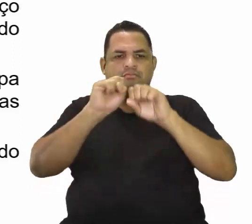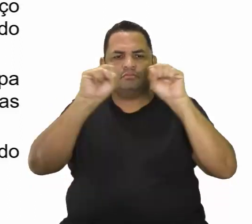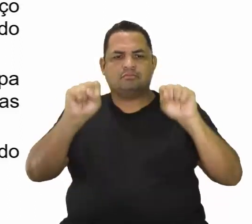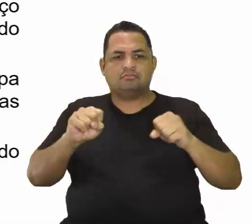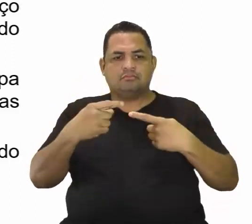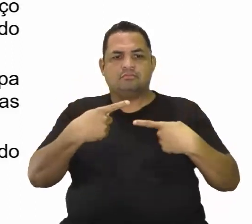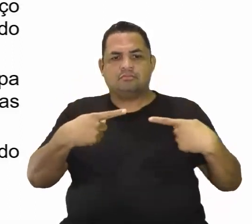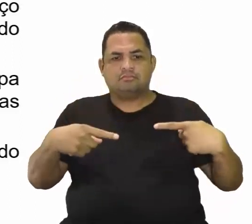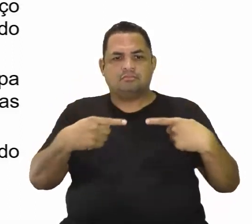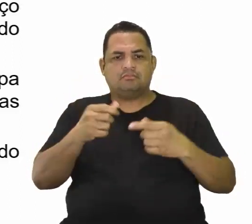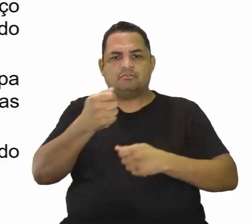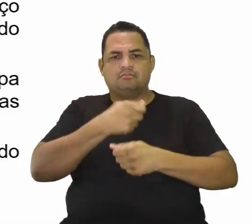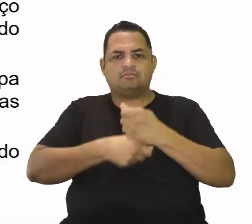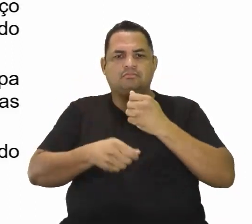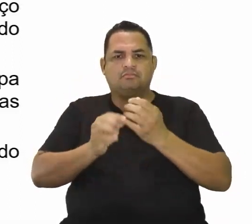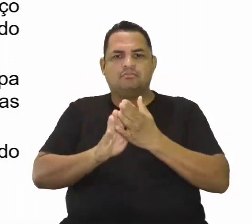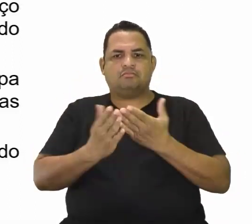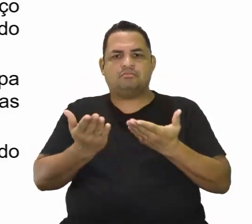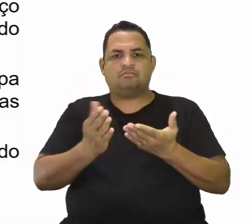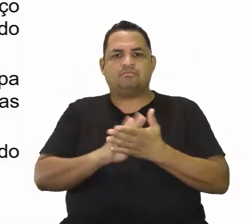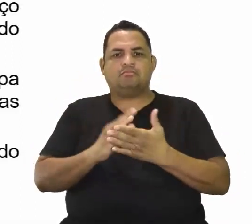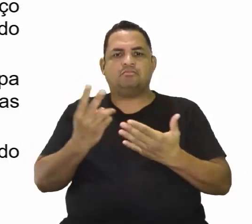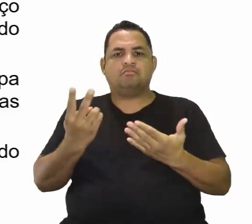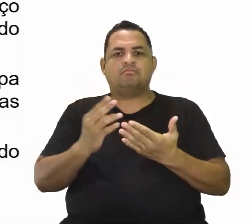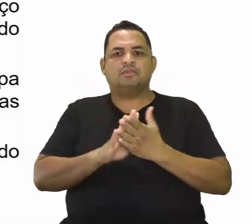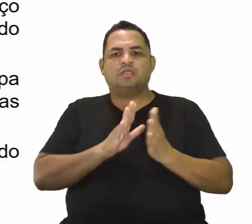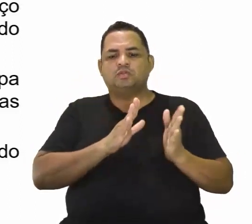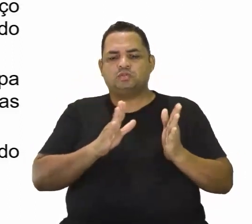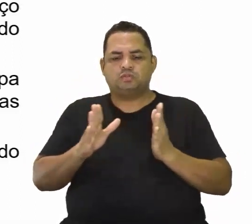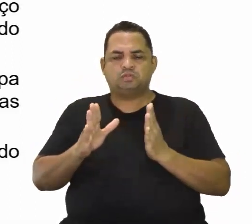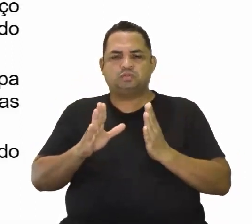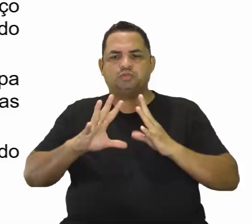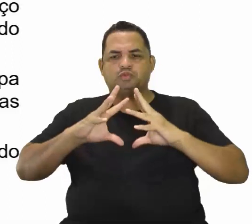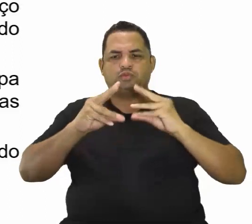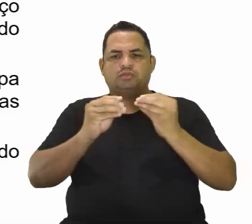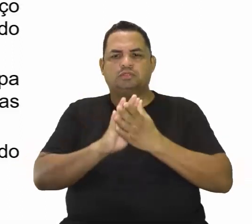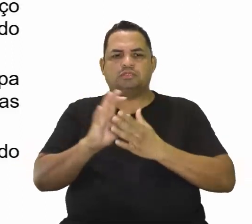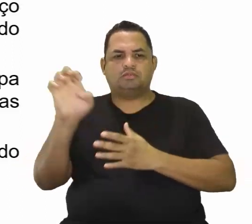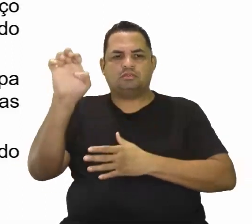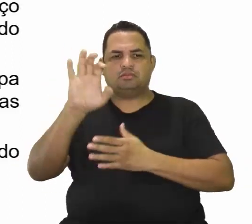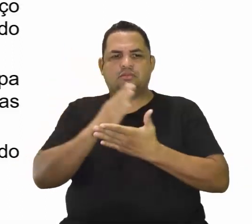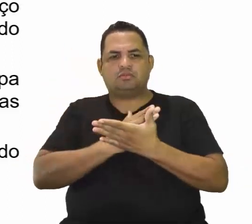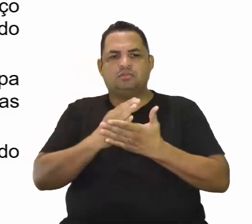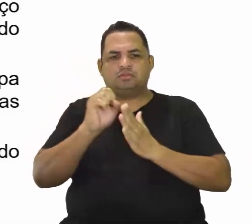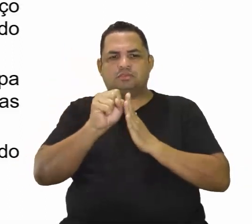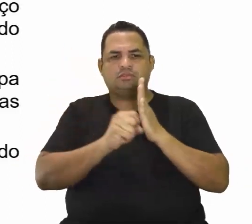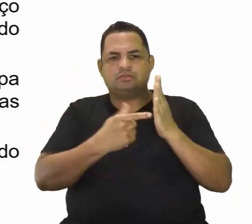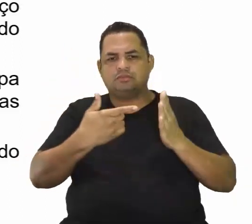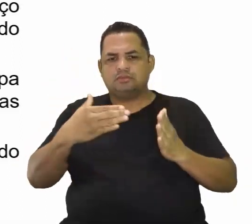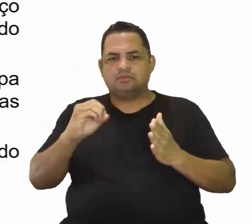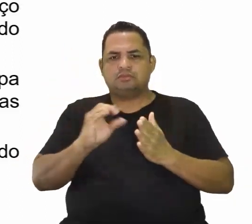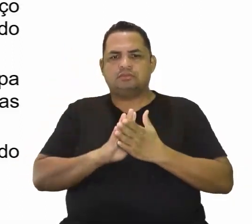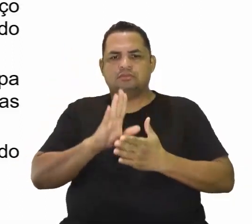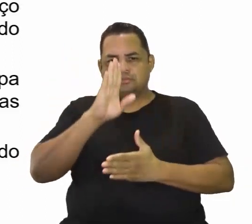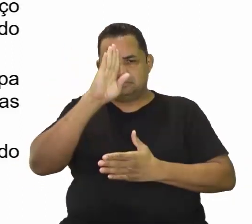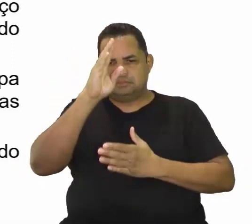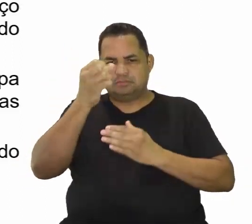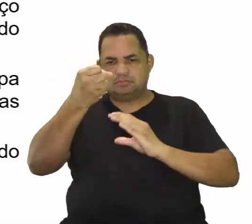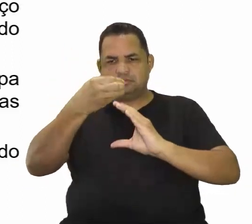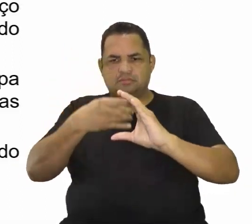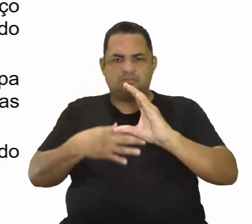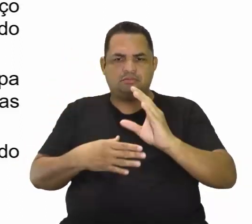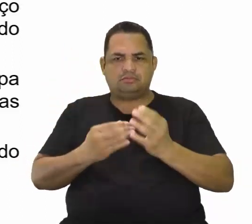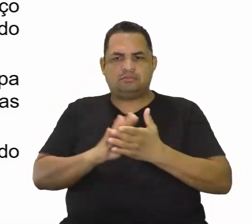Sistema político e econômico que prevaleceu em toda a Europa no começo do século XX, cuja